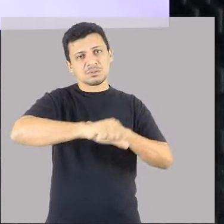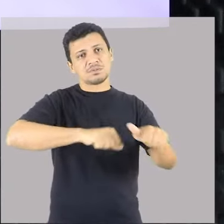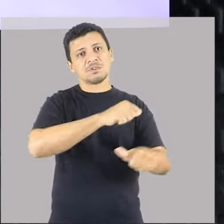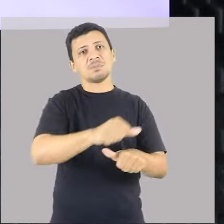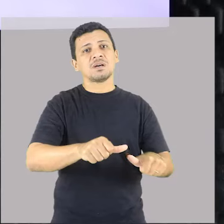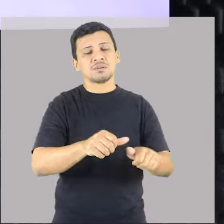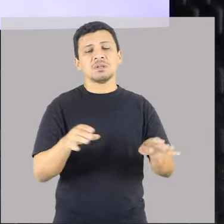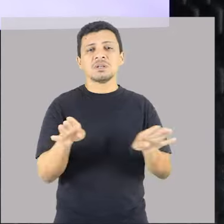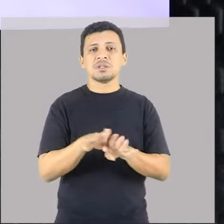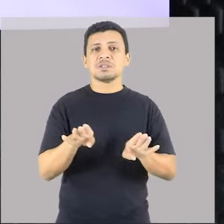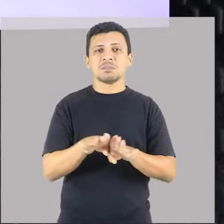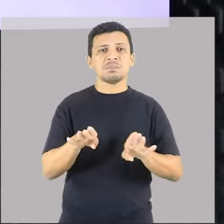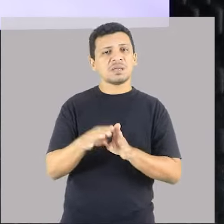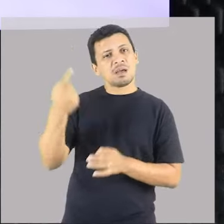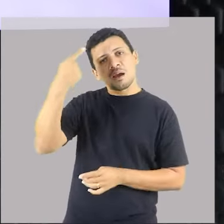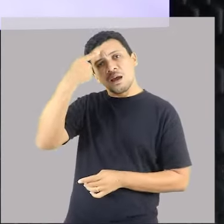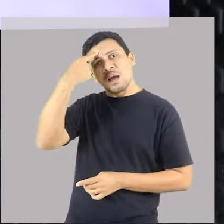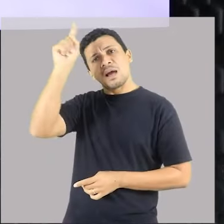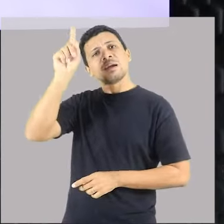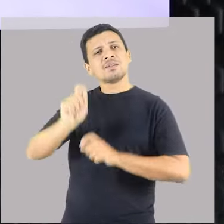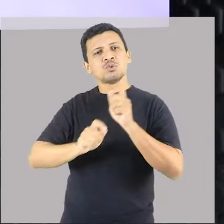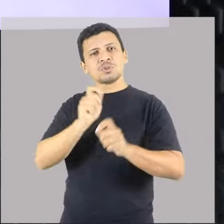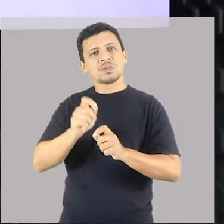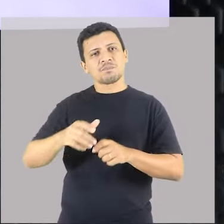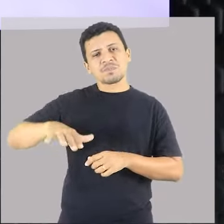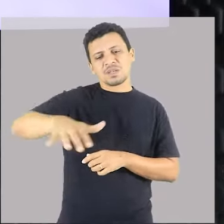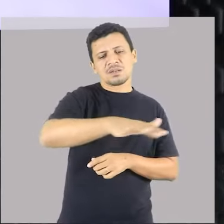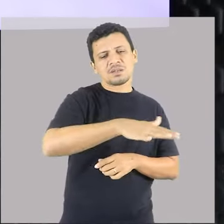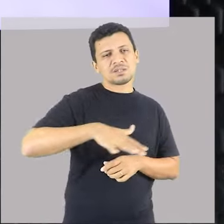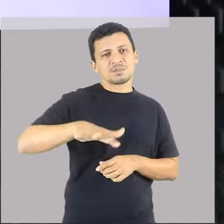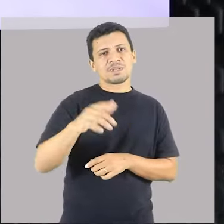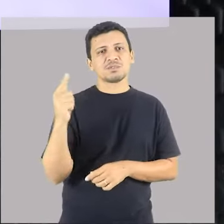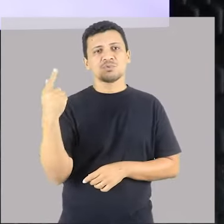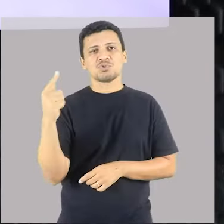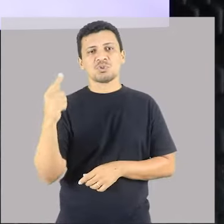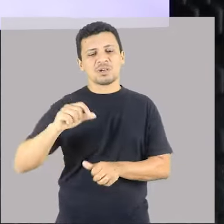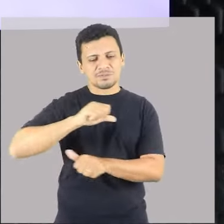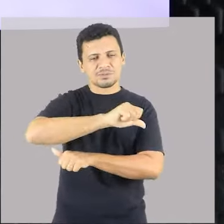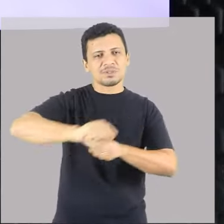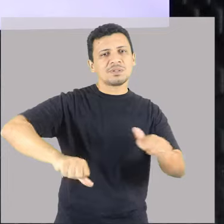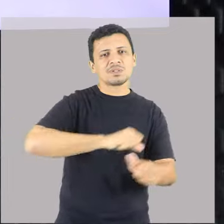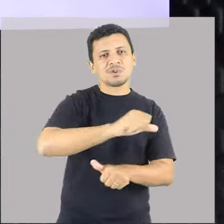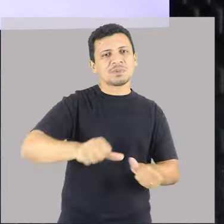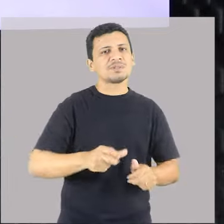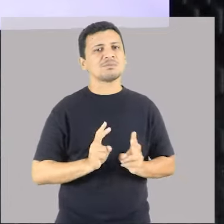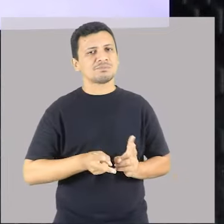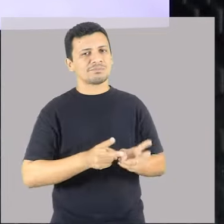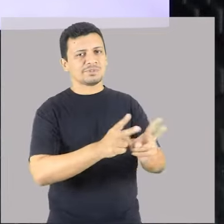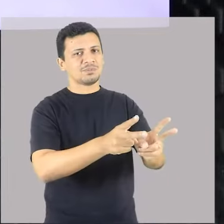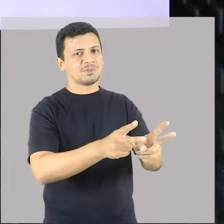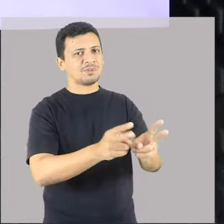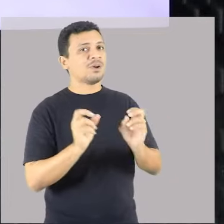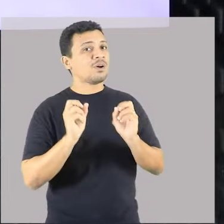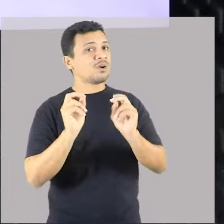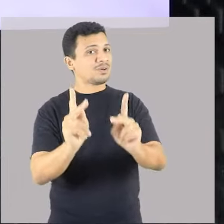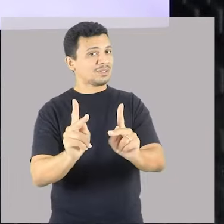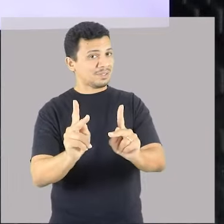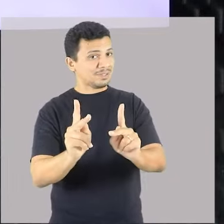eu corroboram a ideia de que o espaço geográfico Ele tá em constante transformação belezinha questão